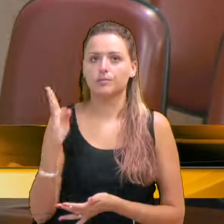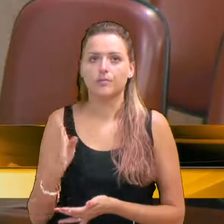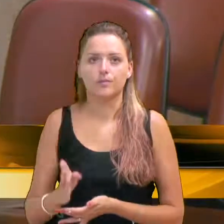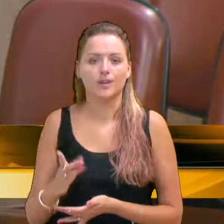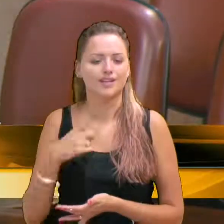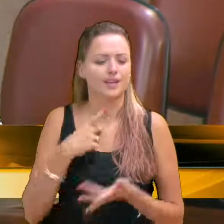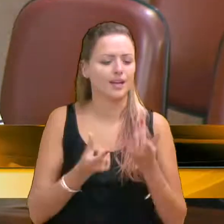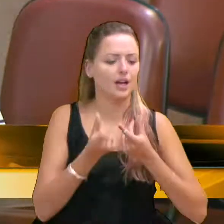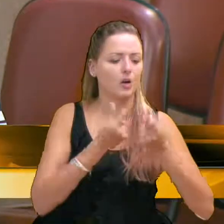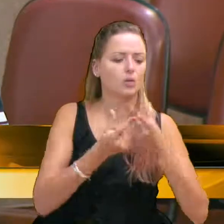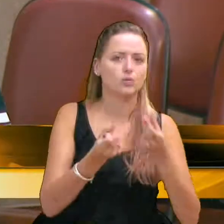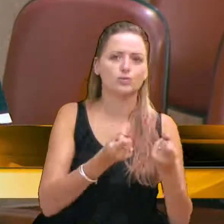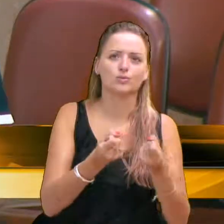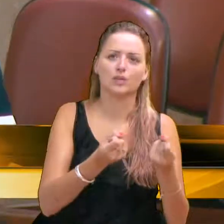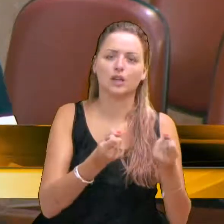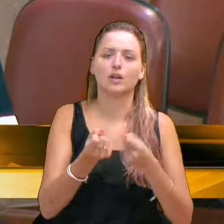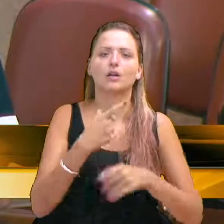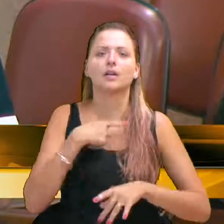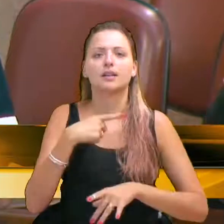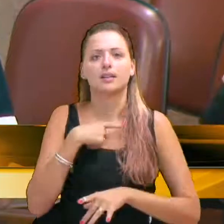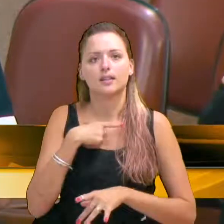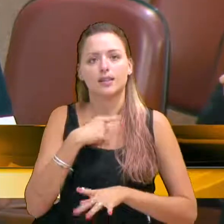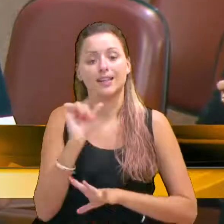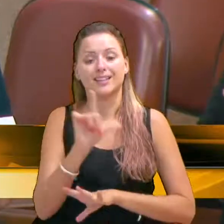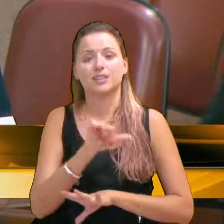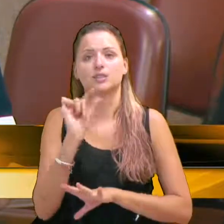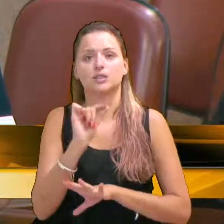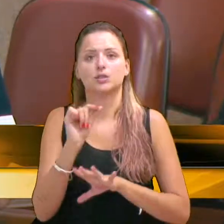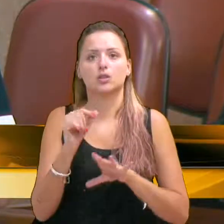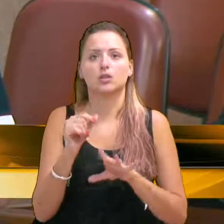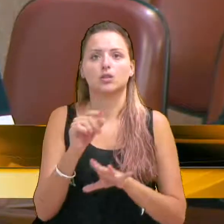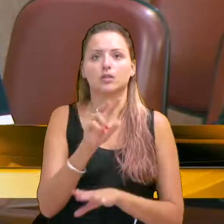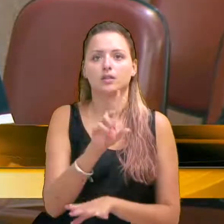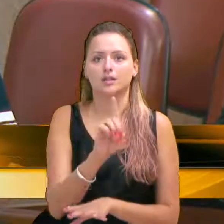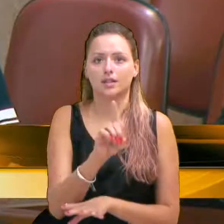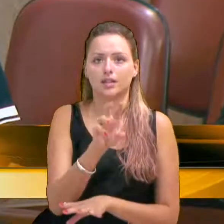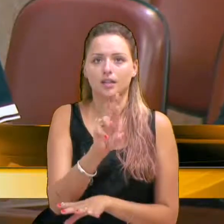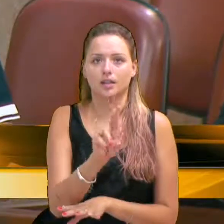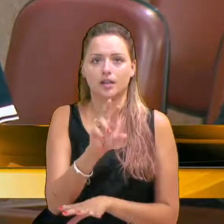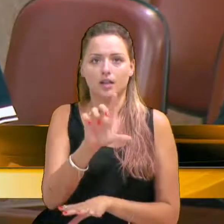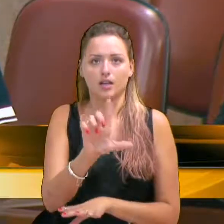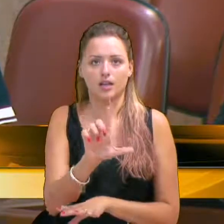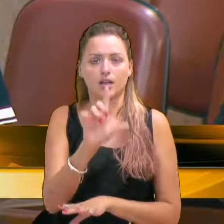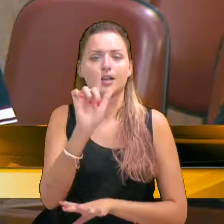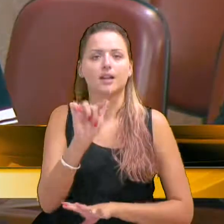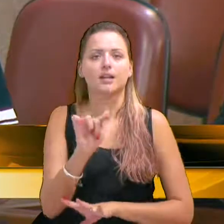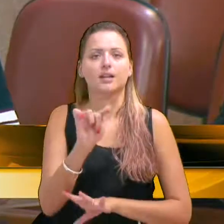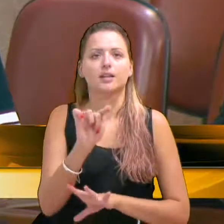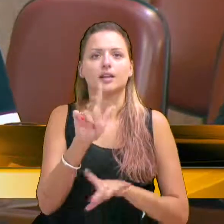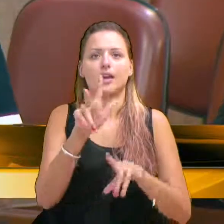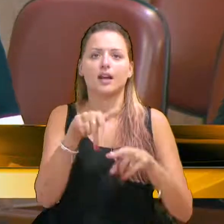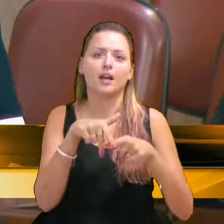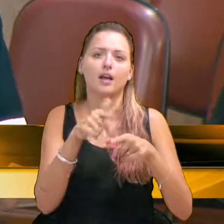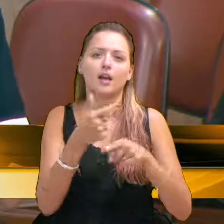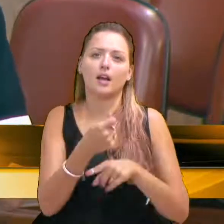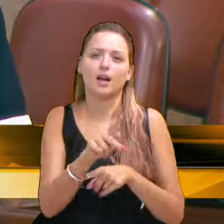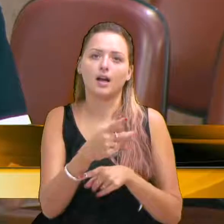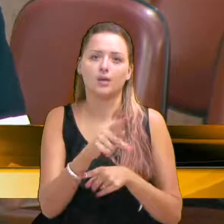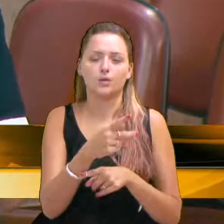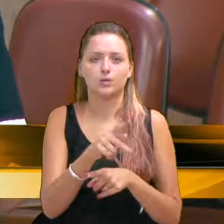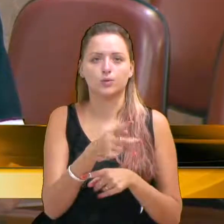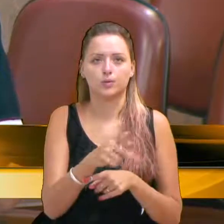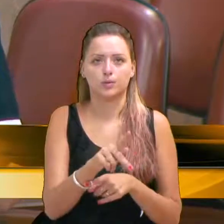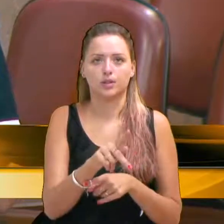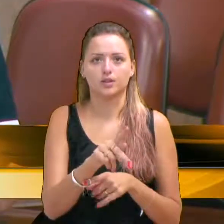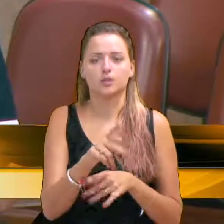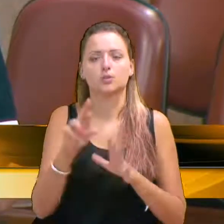determinados veículos existe um dispositivo opcional chamado DRL. De acordo com